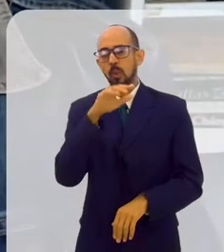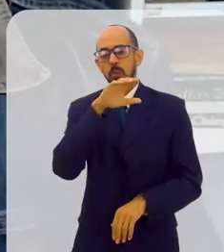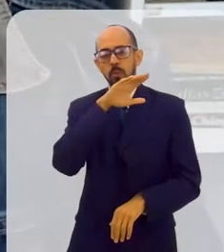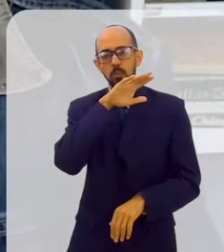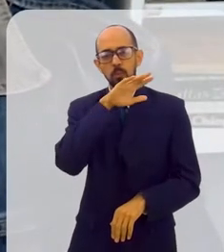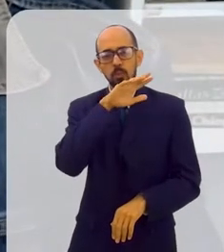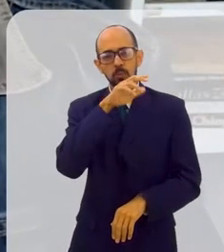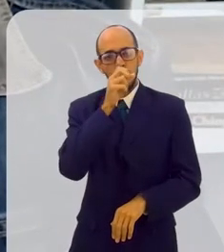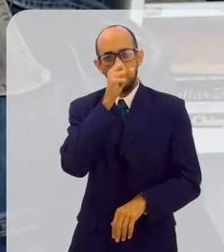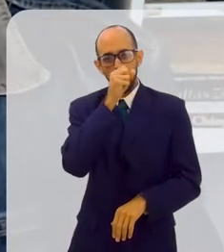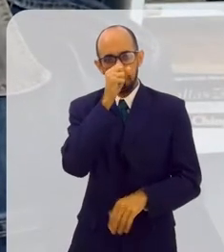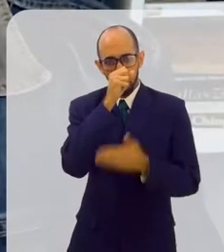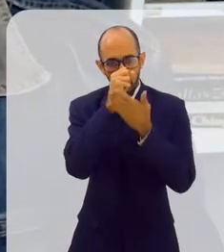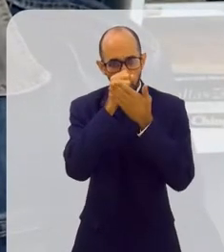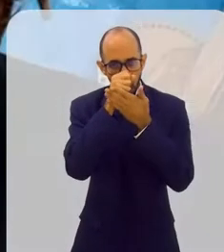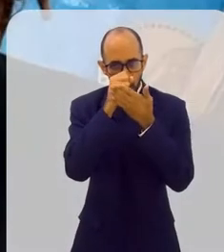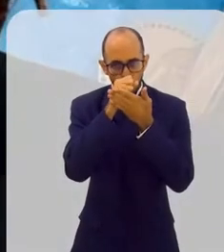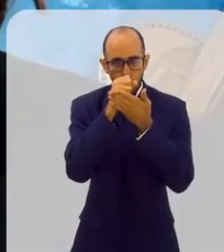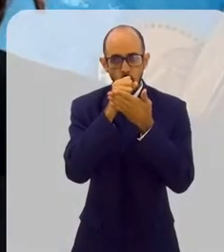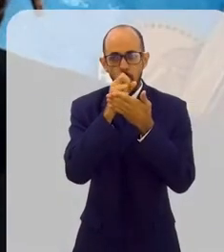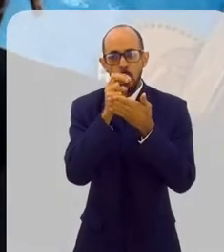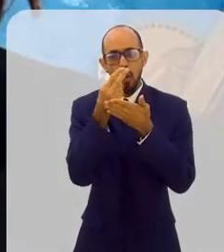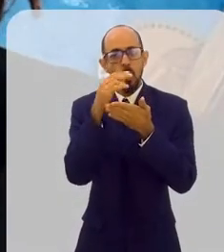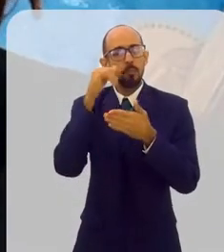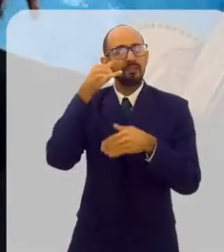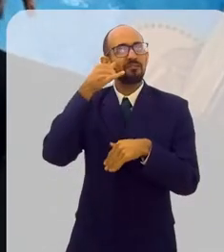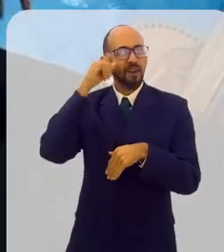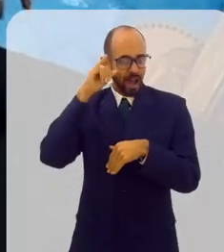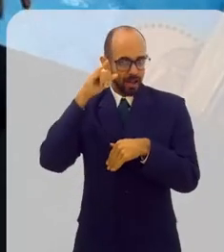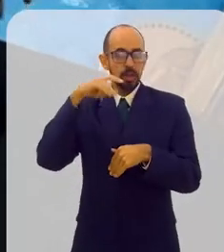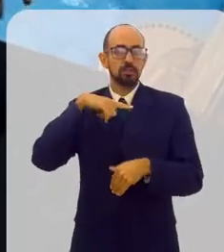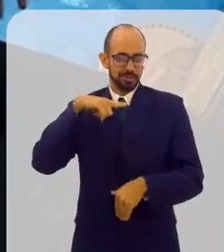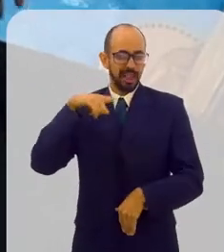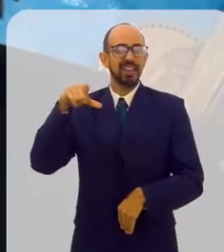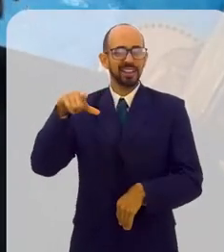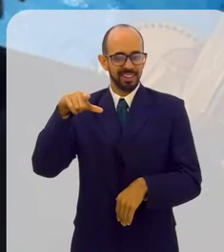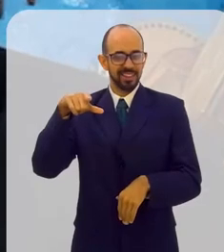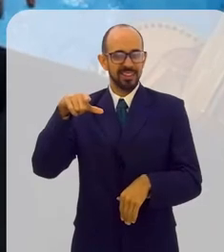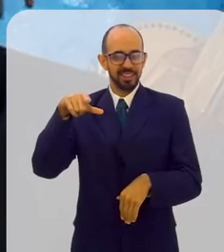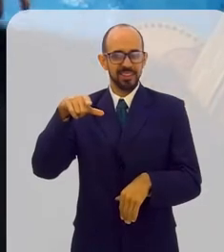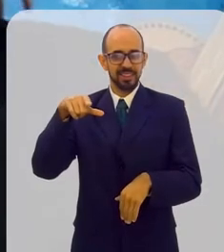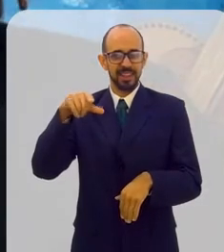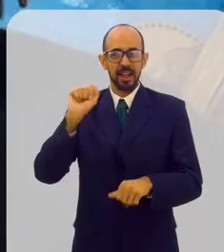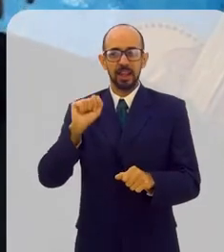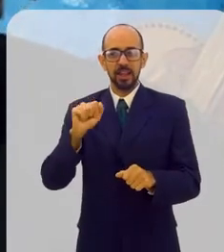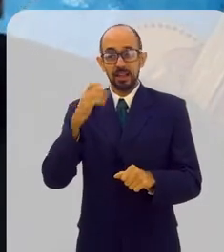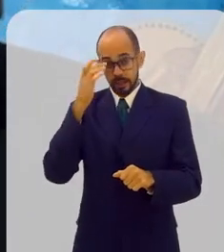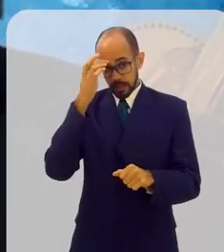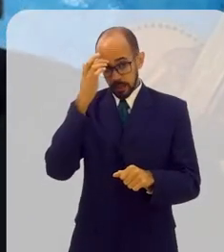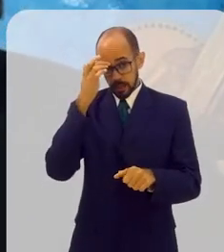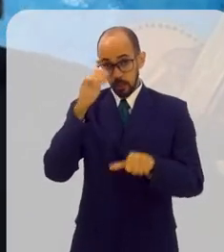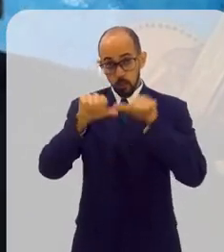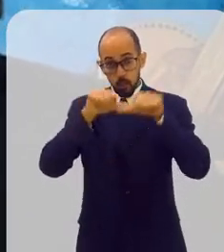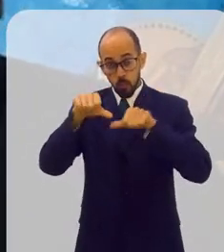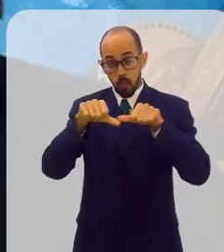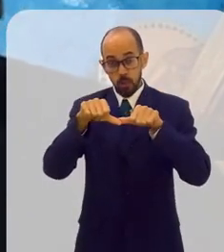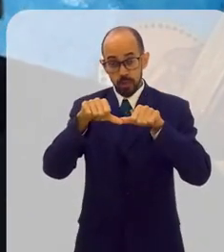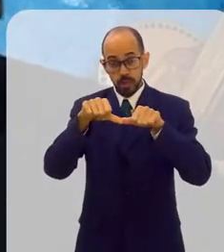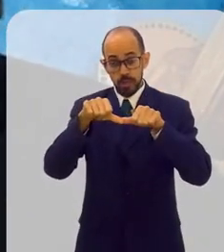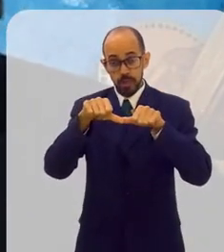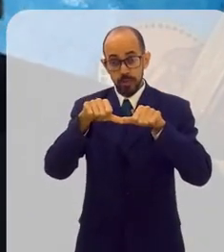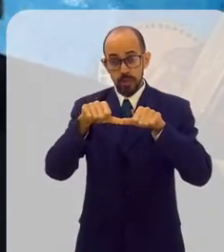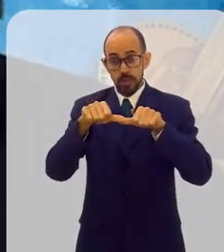andando ali, se você se bobear, você toma a carreira de uma vaca, enfim, tá ali, né? E muda a configuração